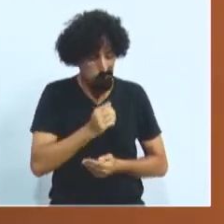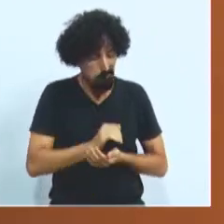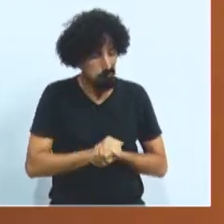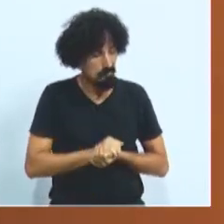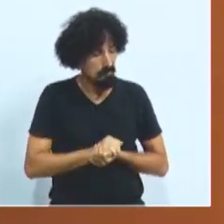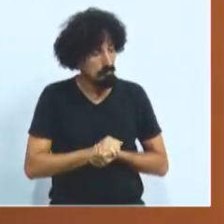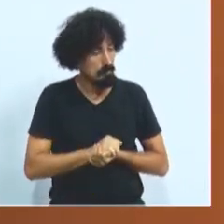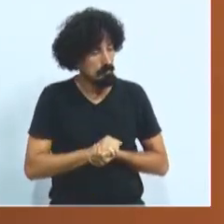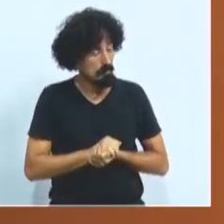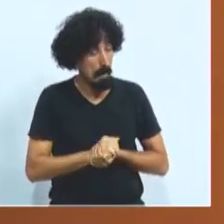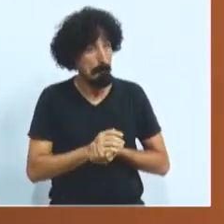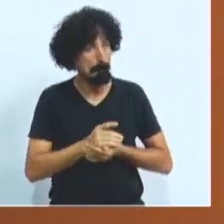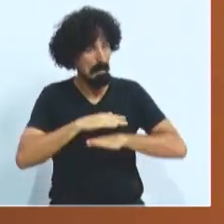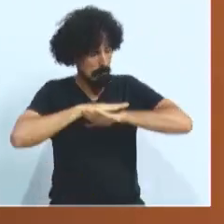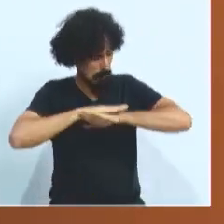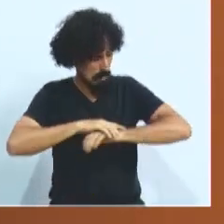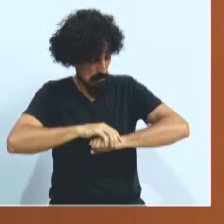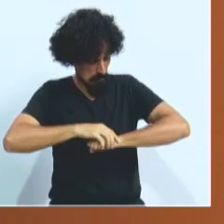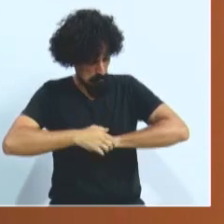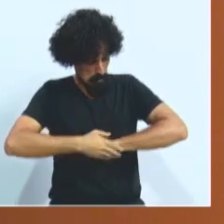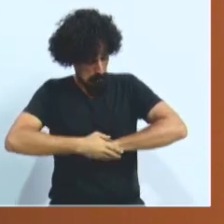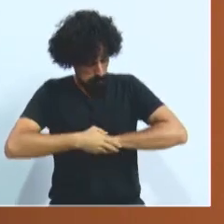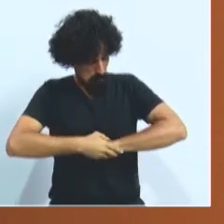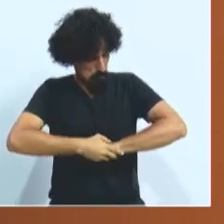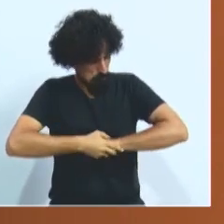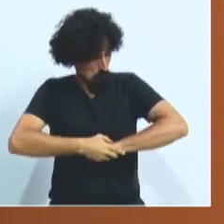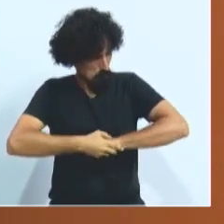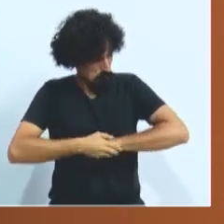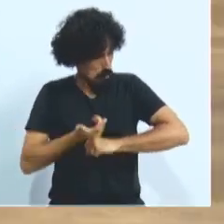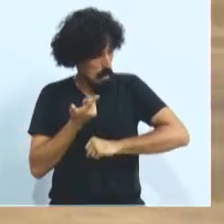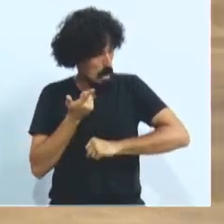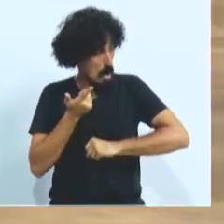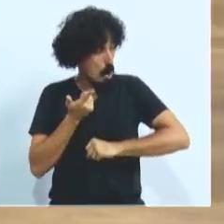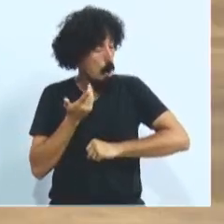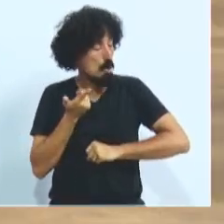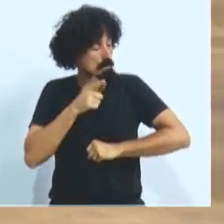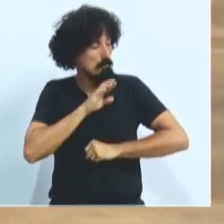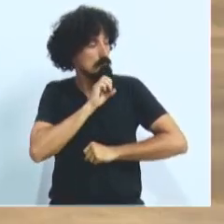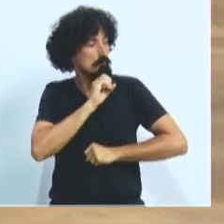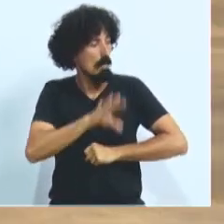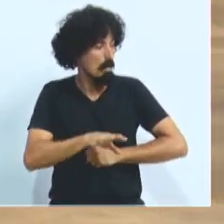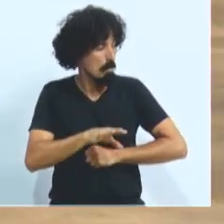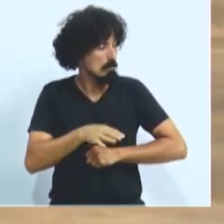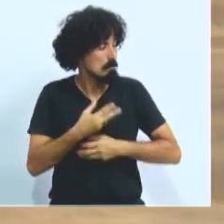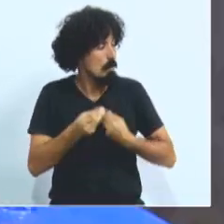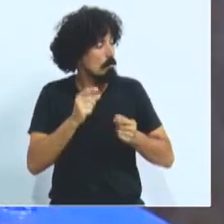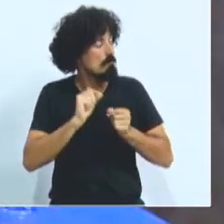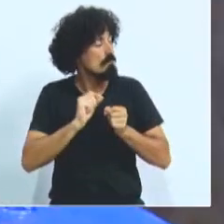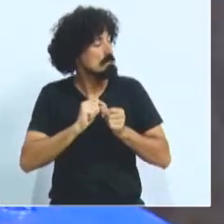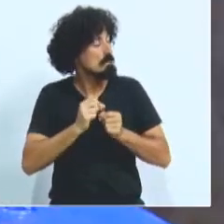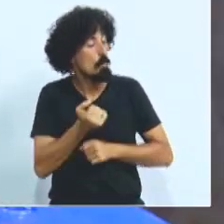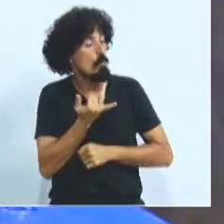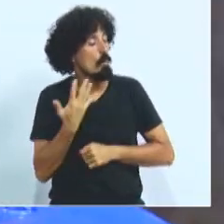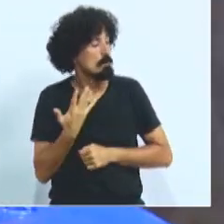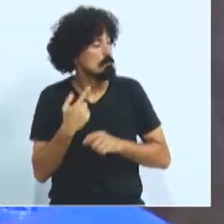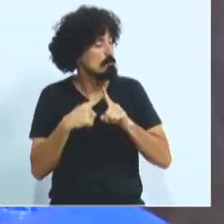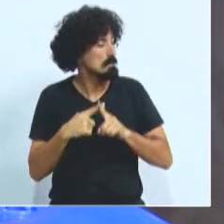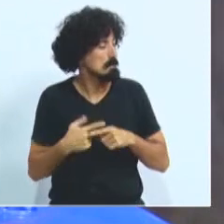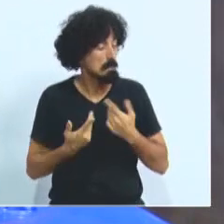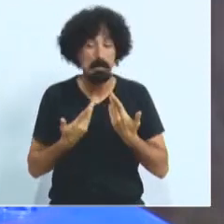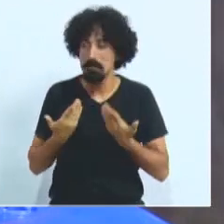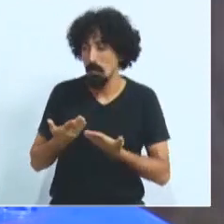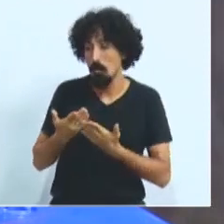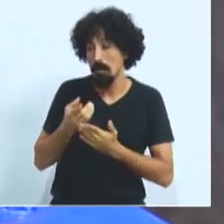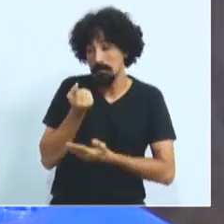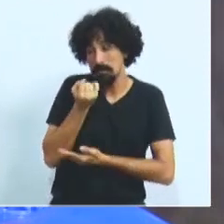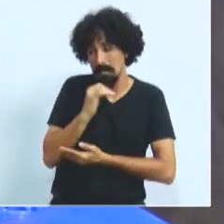a massagem ali para tentar remover vão ser quantas tentativas? Aí, no caso do adulto, você vai tentando até